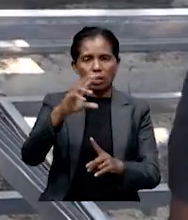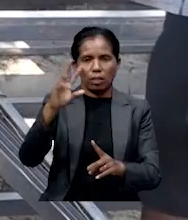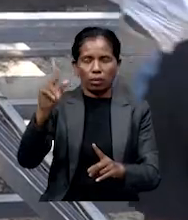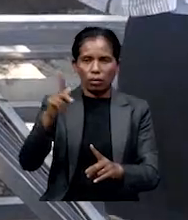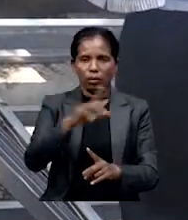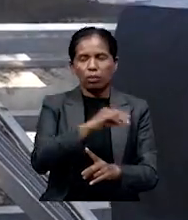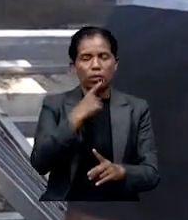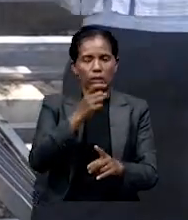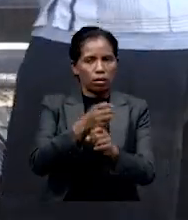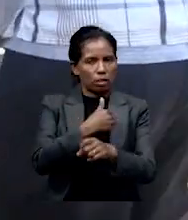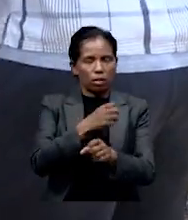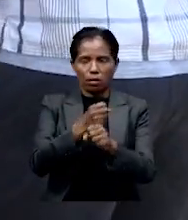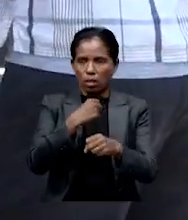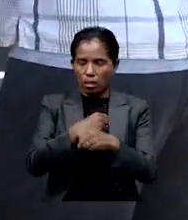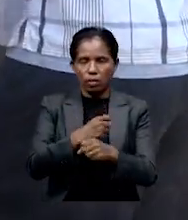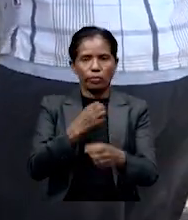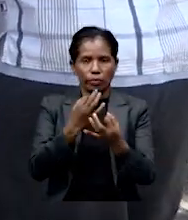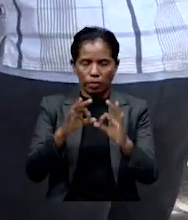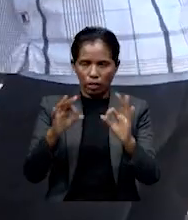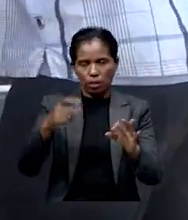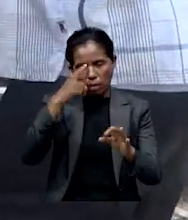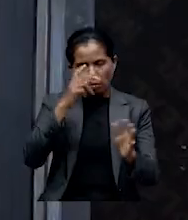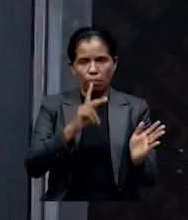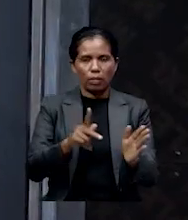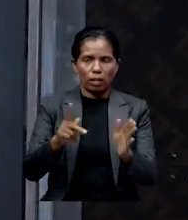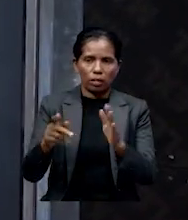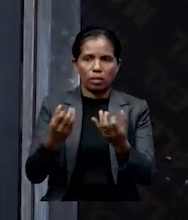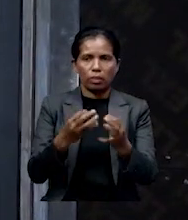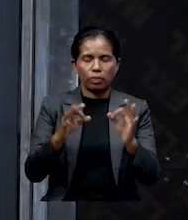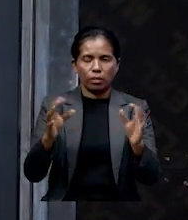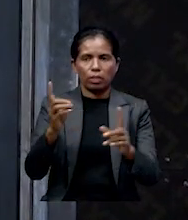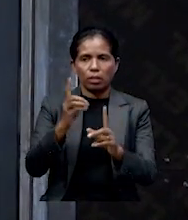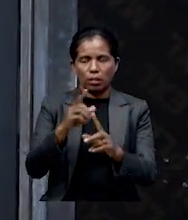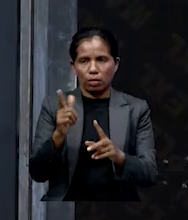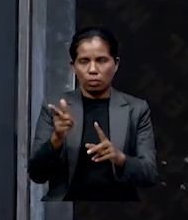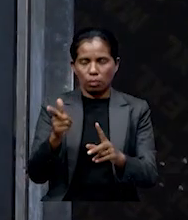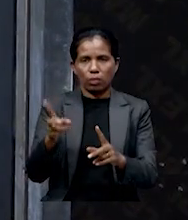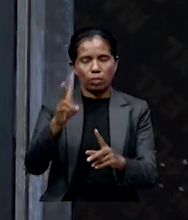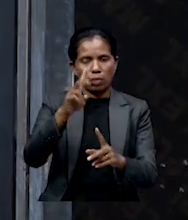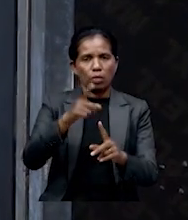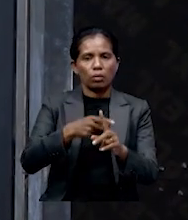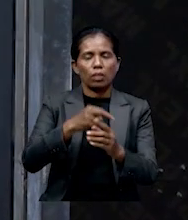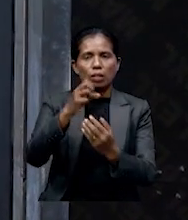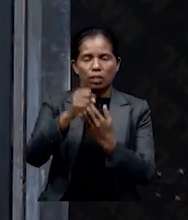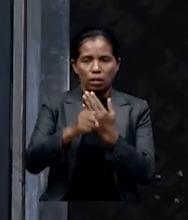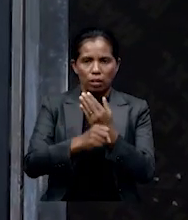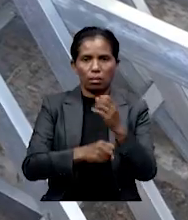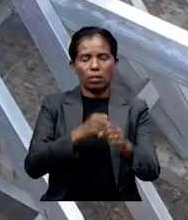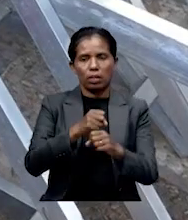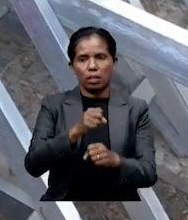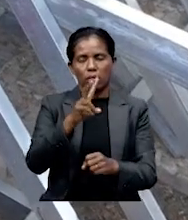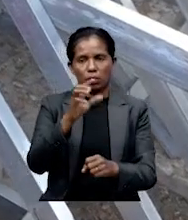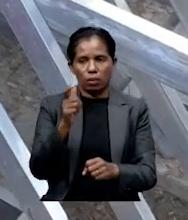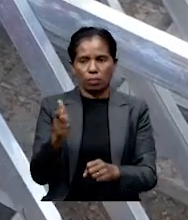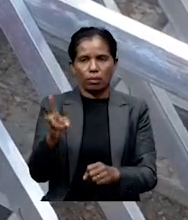da construir tamba tuir plano construção ne será mata e aloron rua nulo resing rua fulan setembro tinareun rua ro